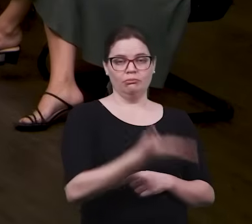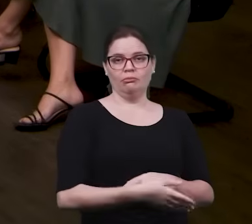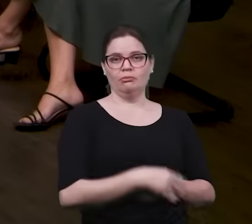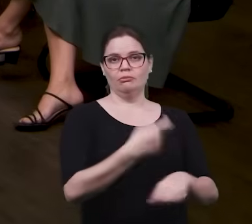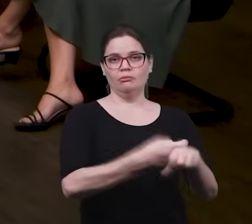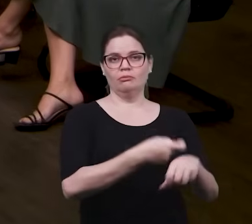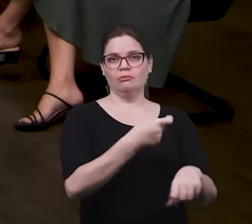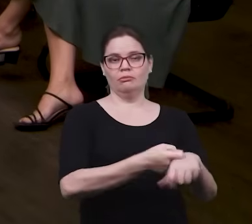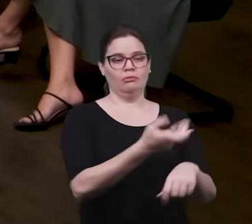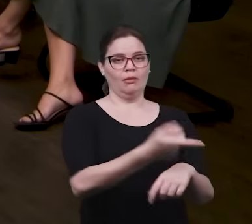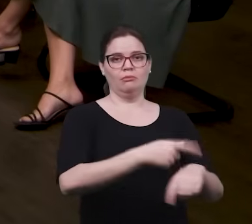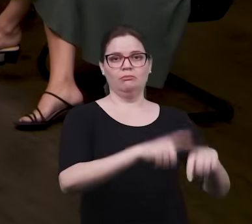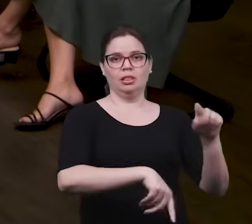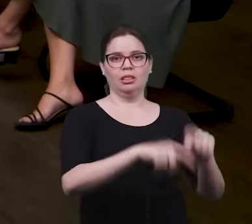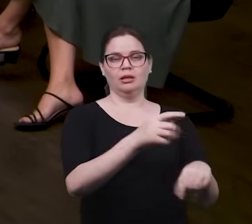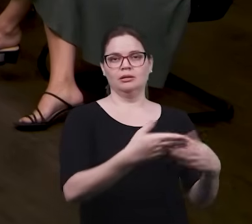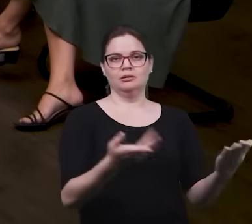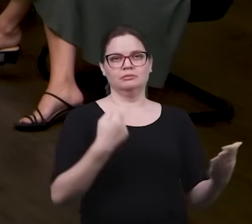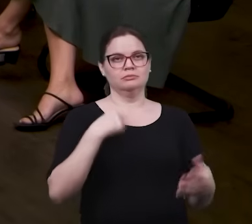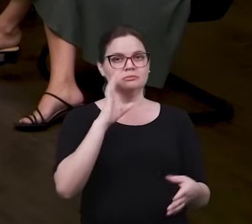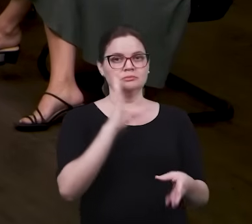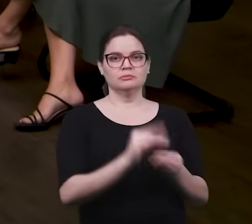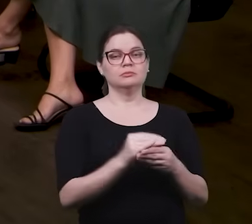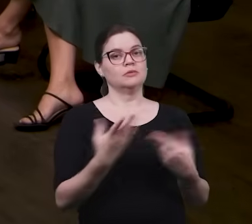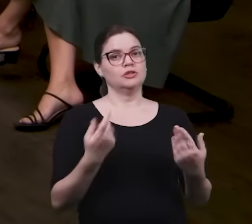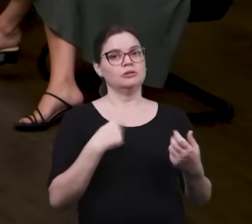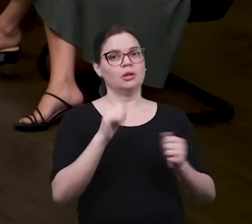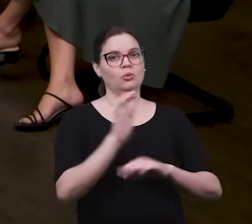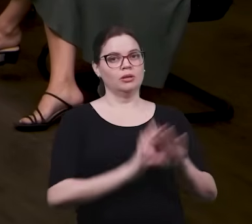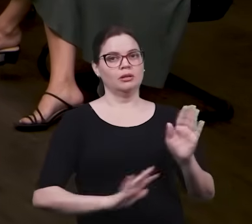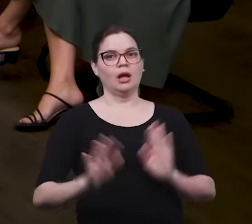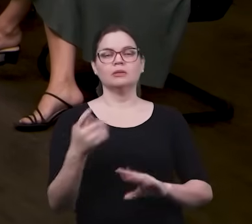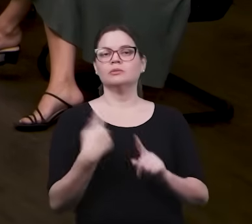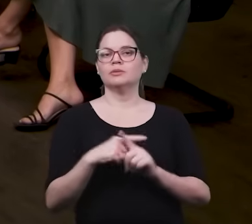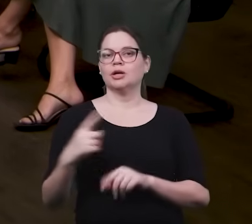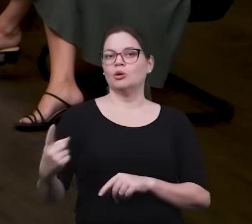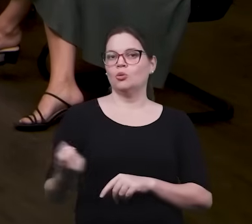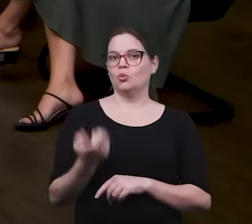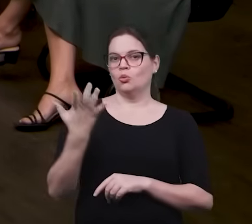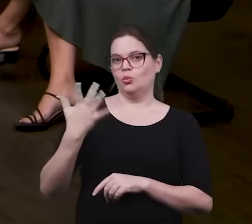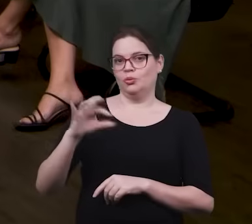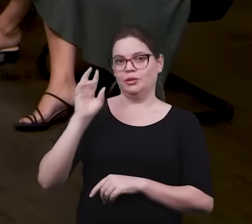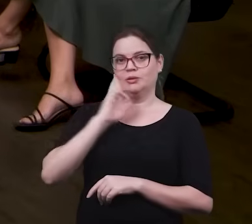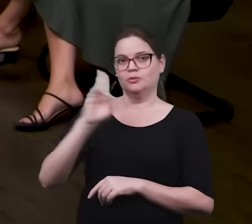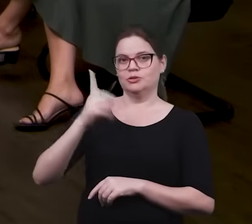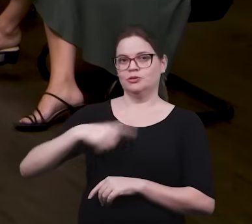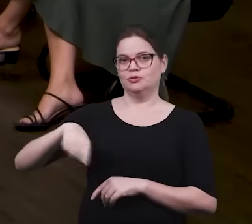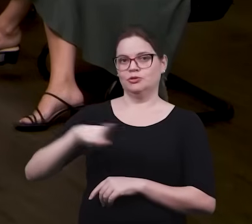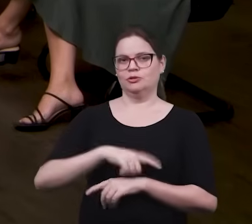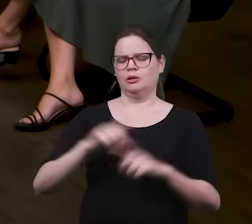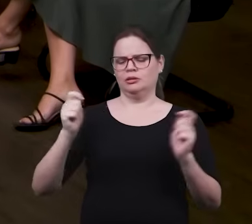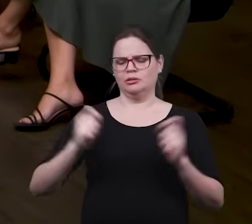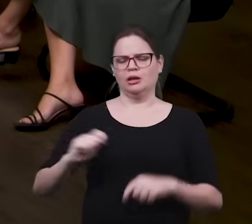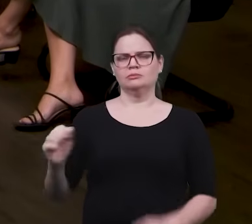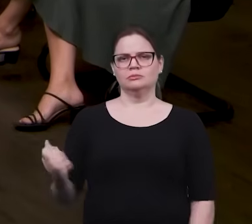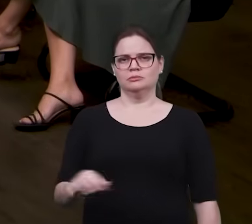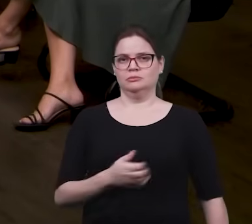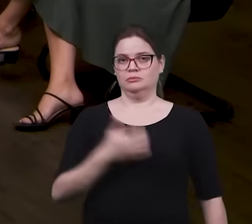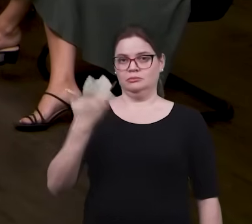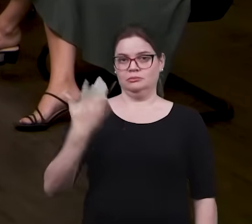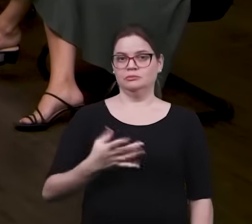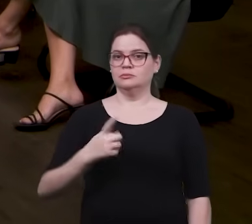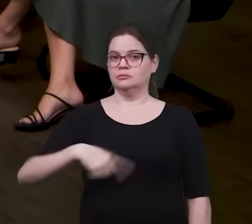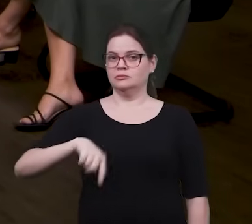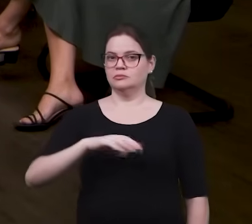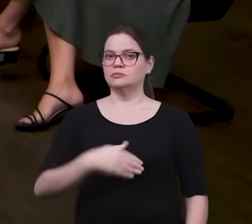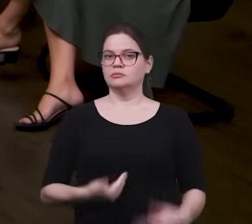colocando, trazer esse cuidado, porque somente ao Senhor nós devemos adorar. A